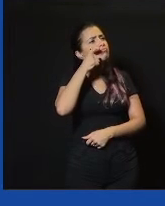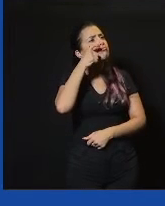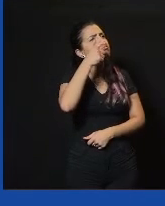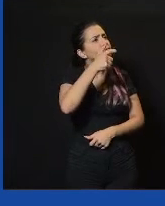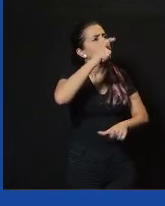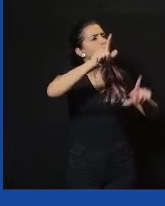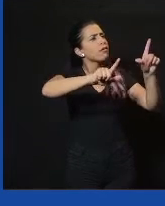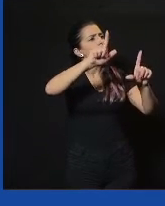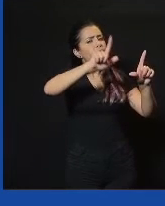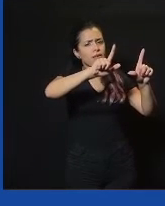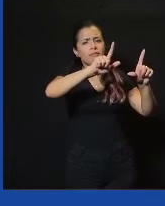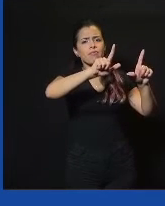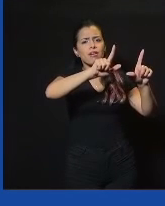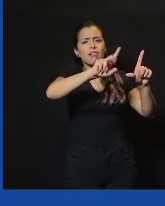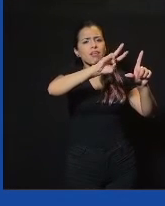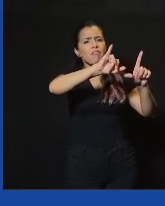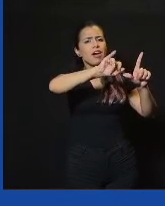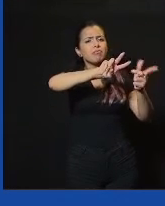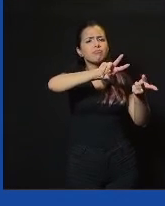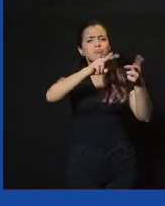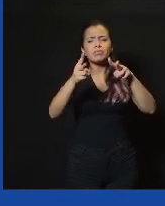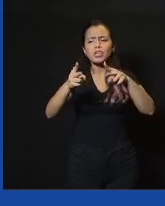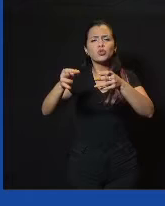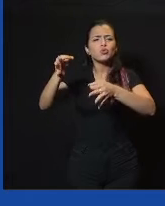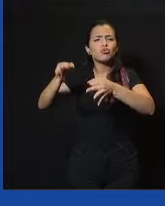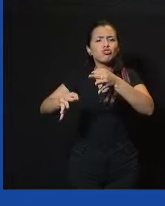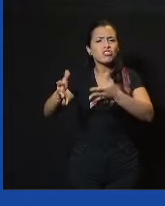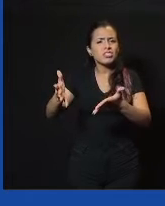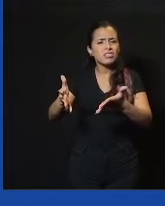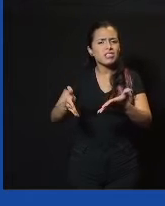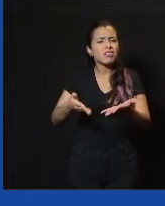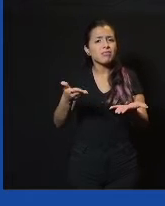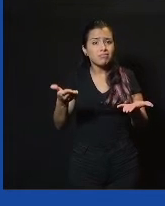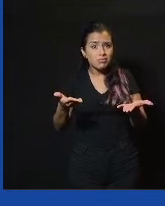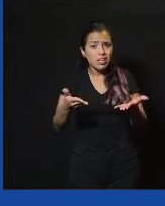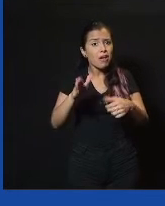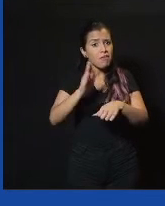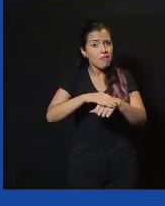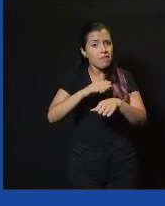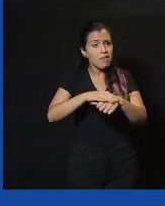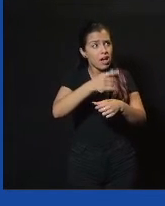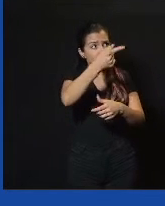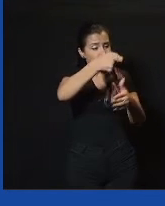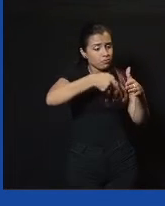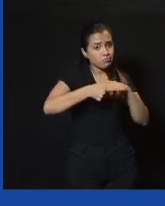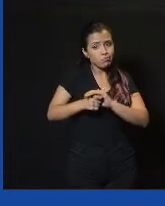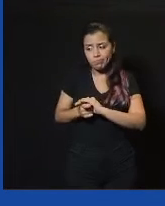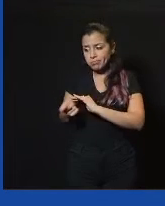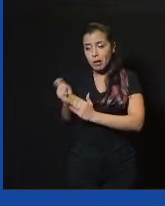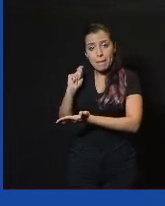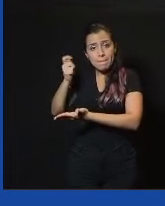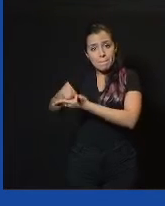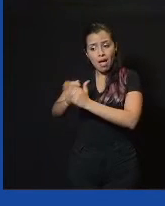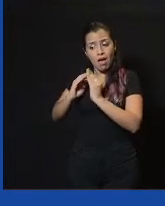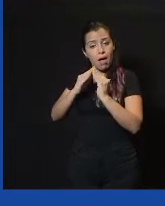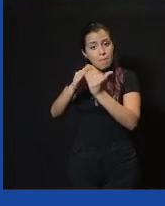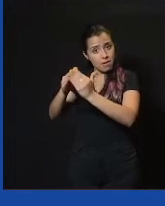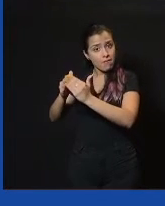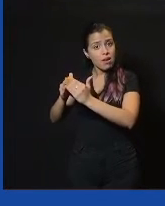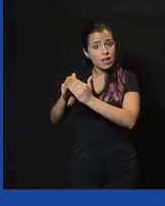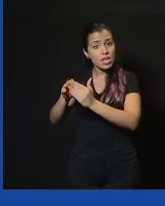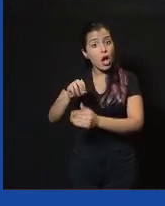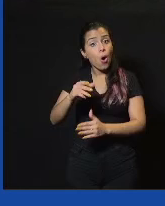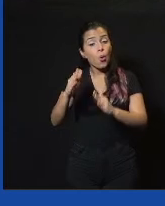que vai para a justiça. Não, foi para a justiça, o cara não declarou? Vamos injetar na periferia, vamos injetar naquele hospital que